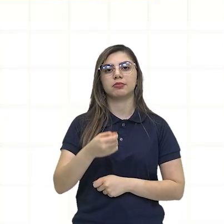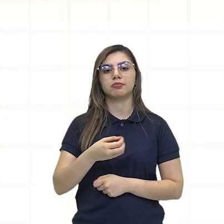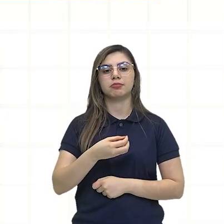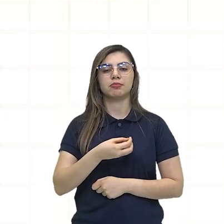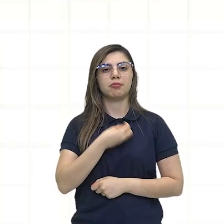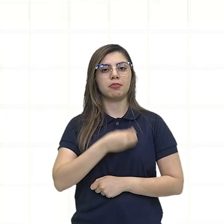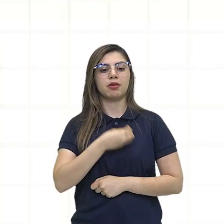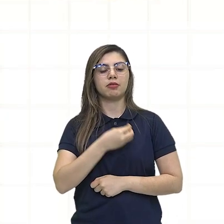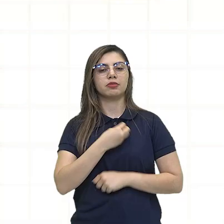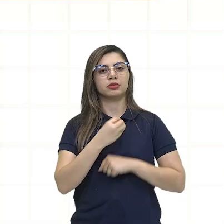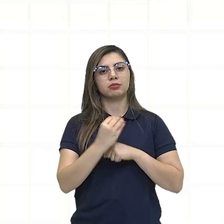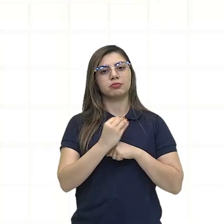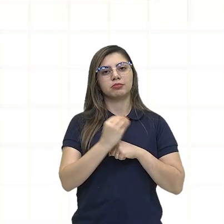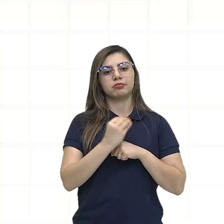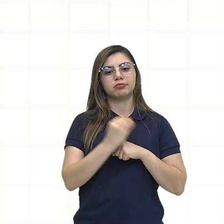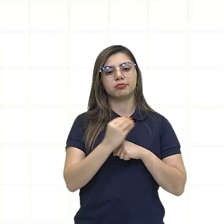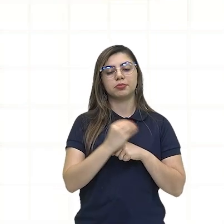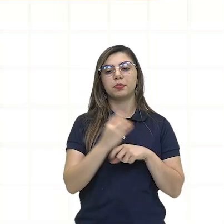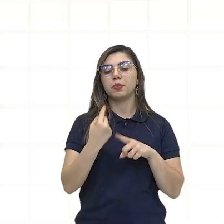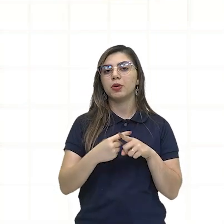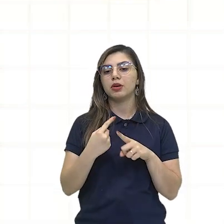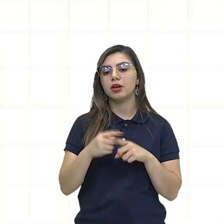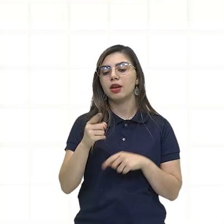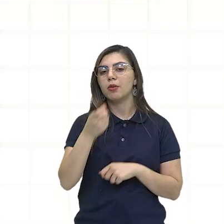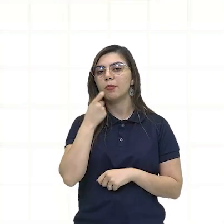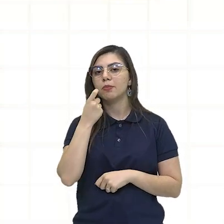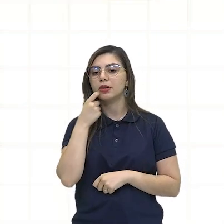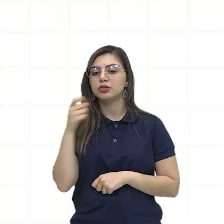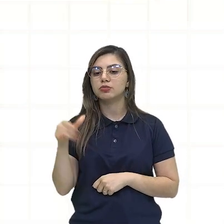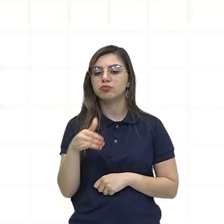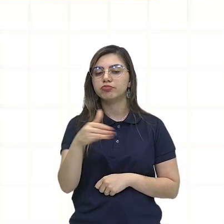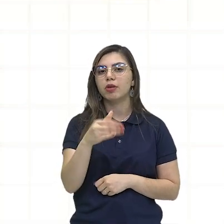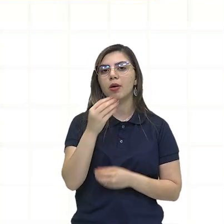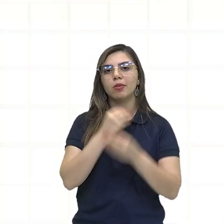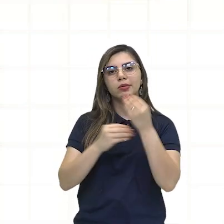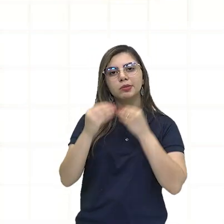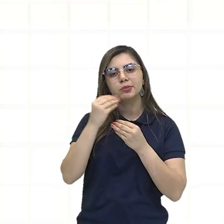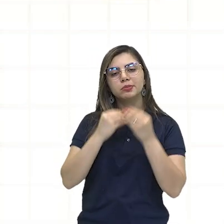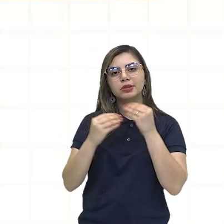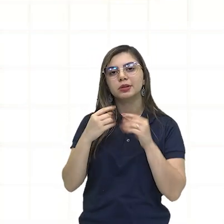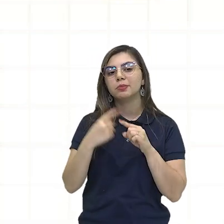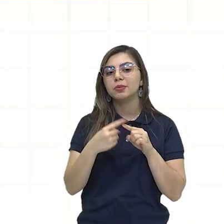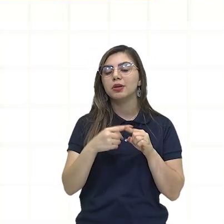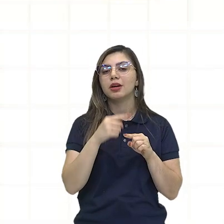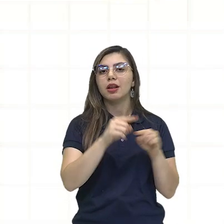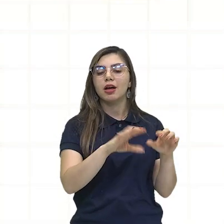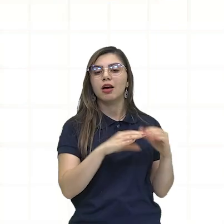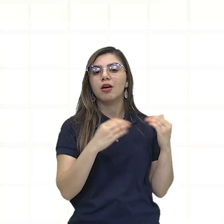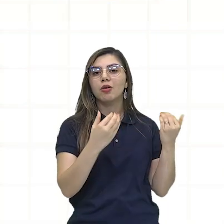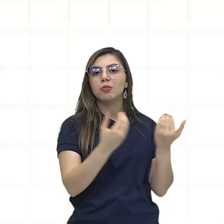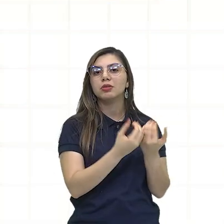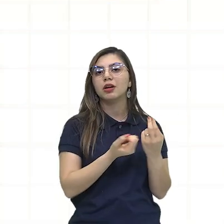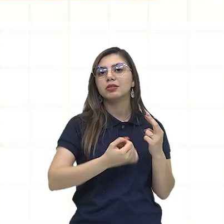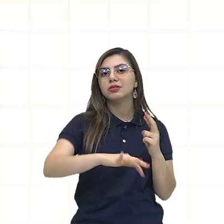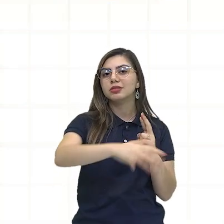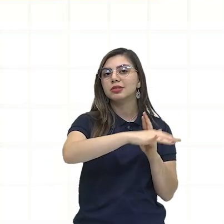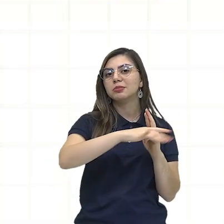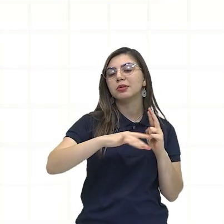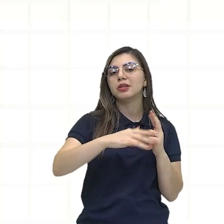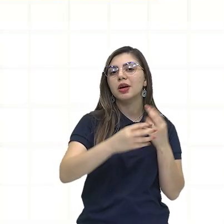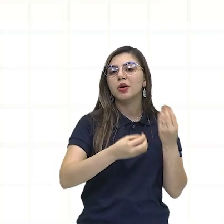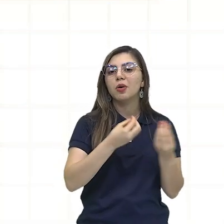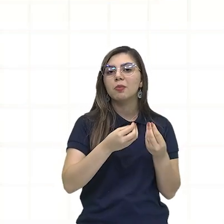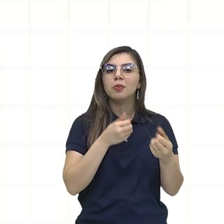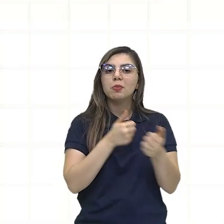peixe acaba sendo, então, a principal fonte de alimento, até mesmo porque essas comunidades ribeirinhas, como já diz o nome,